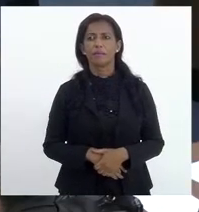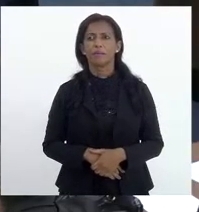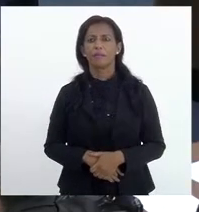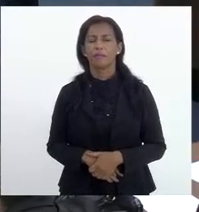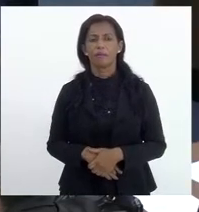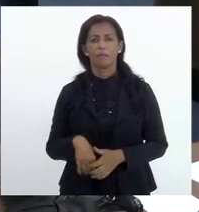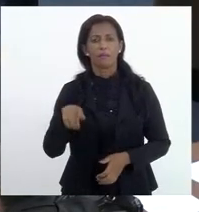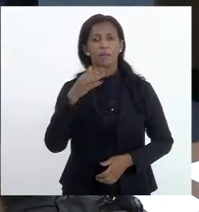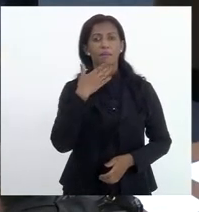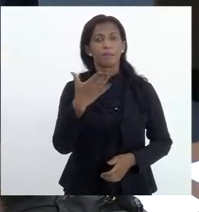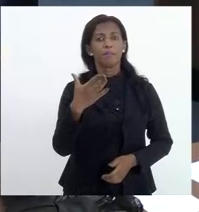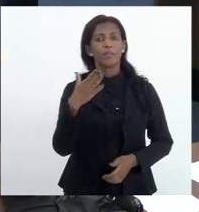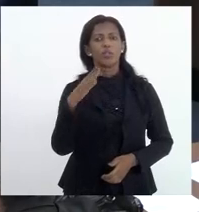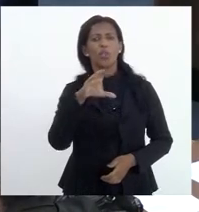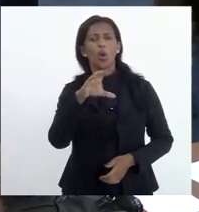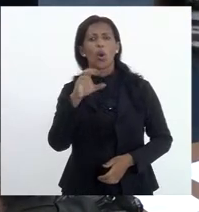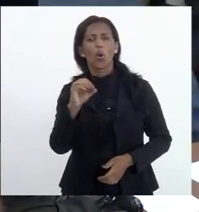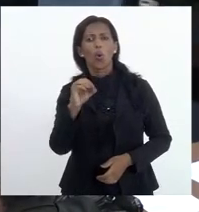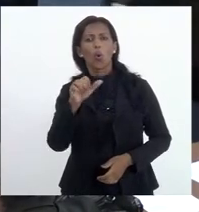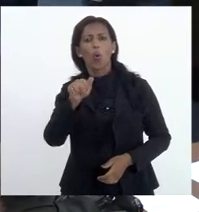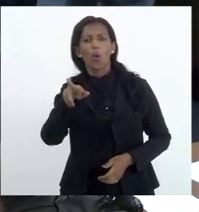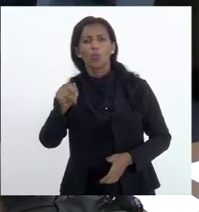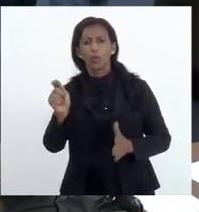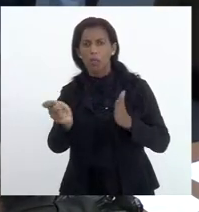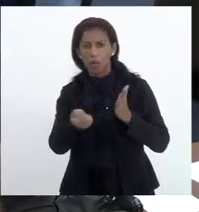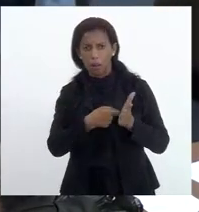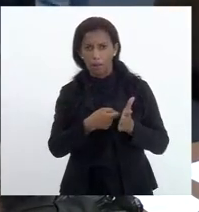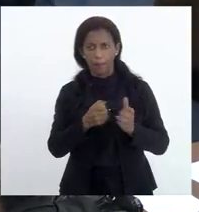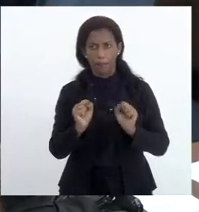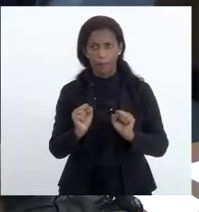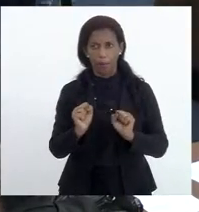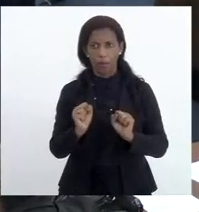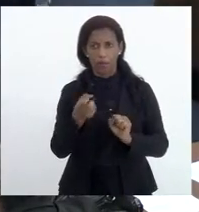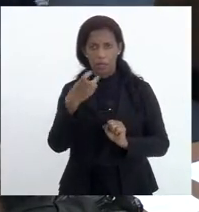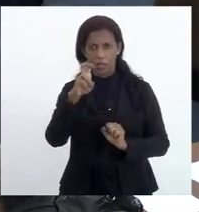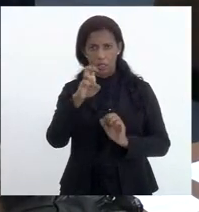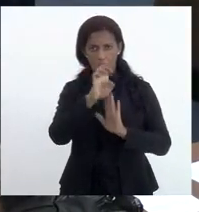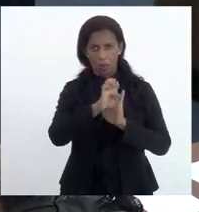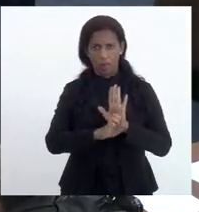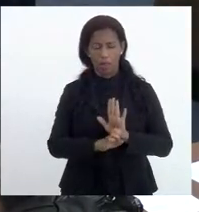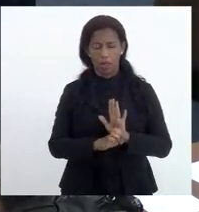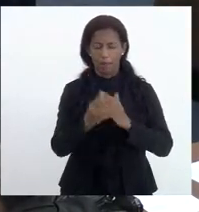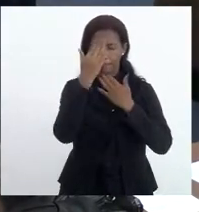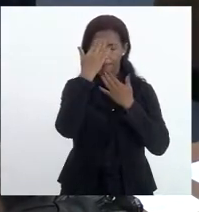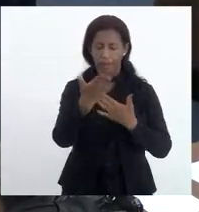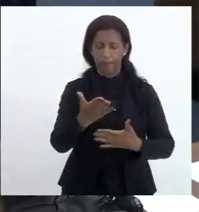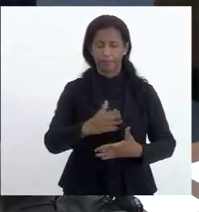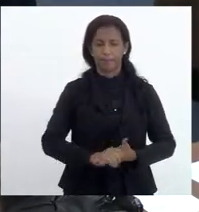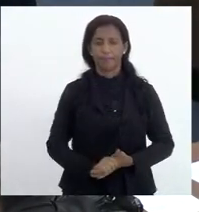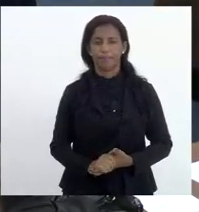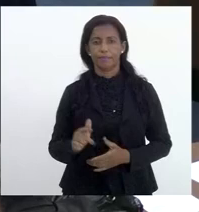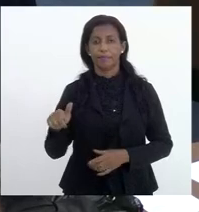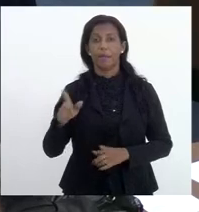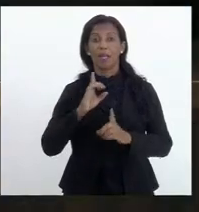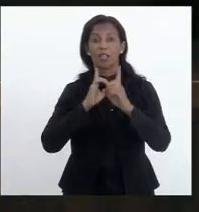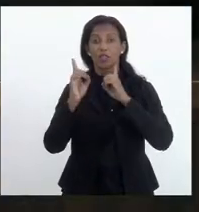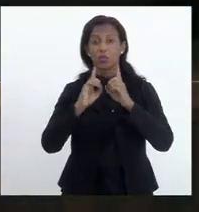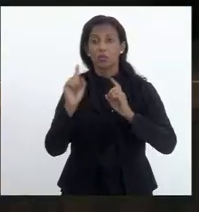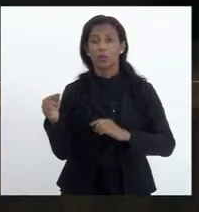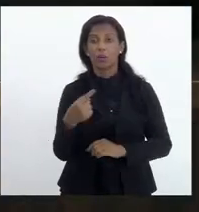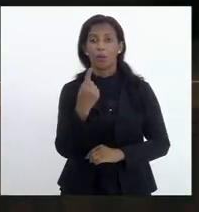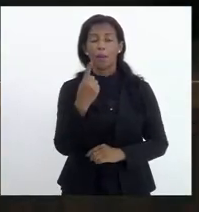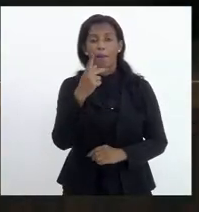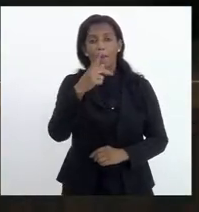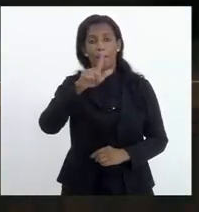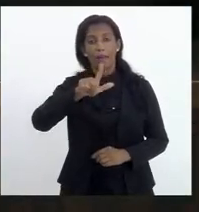deputado Luiz Martins, o projeto anterior? Não, saiu 5 emendas. Ah, tá bom. Obrigado, presidente. Rodrigo. Segunda discussão, em discussão única, projeto